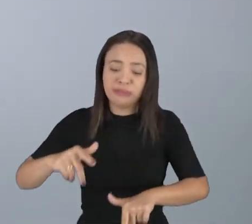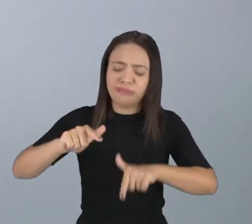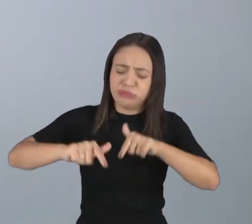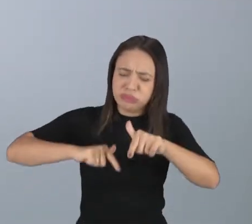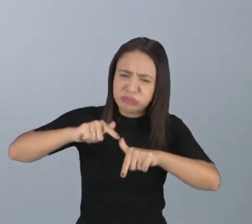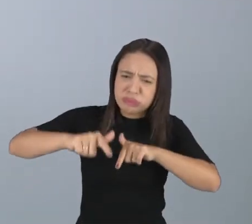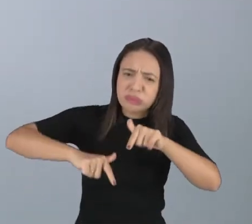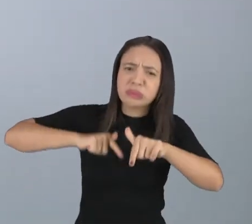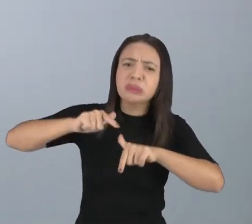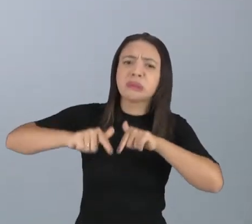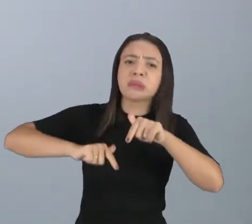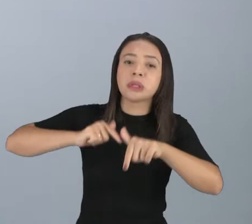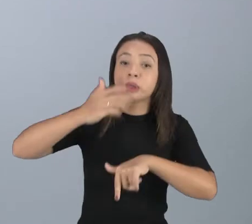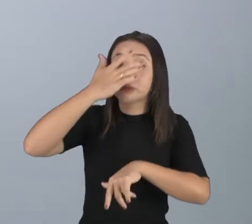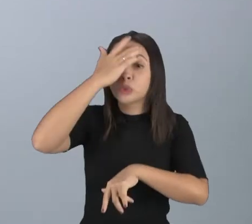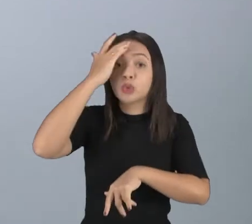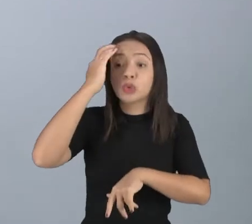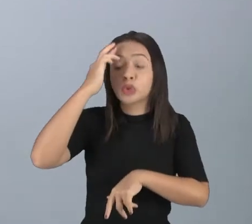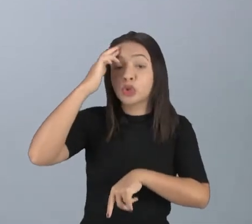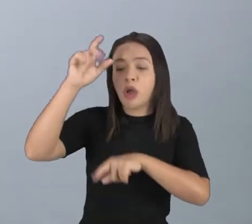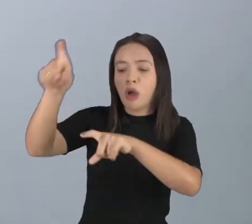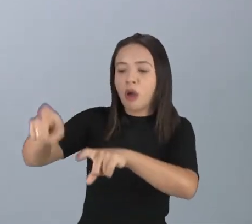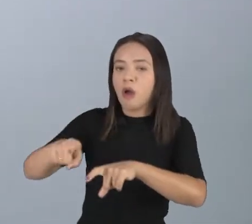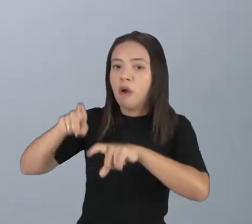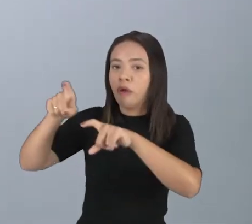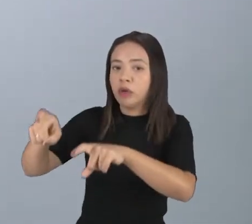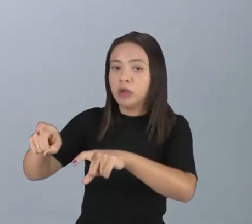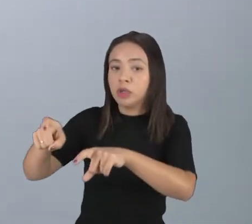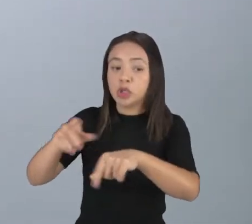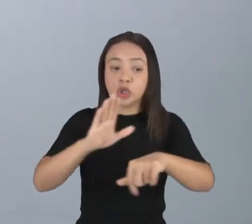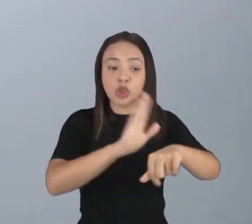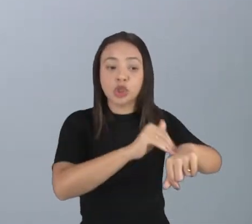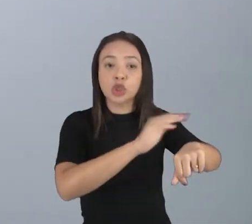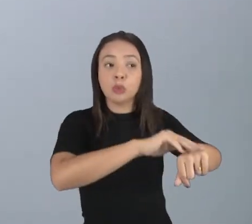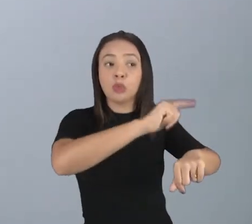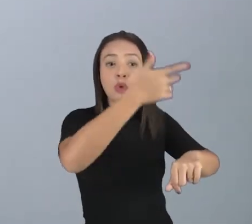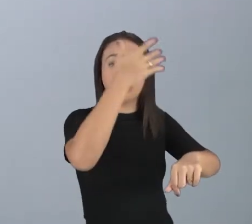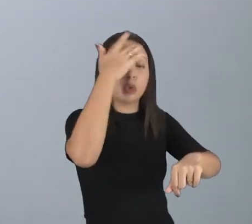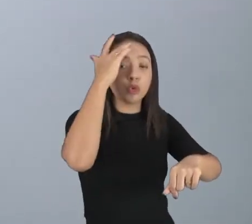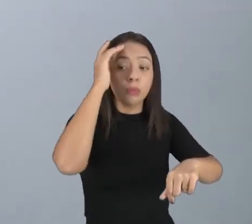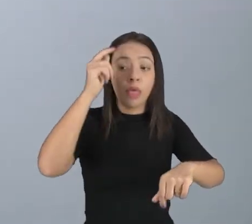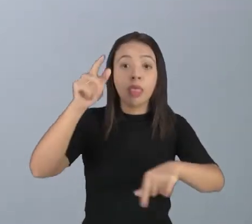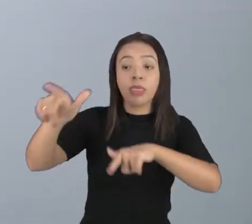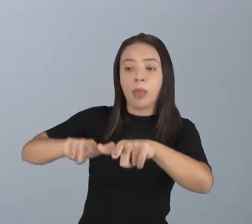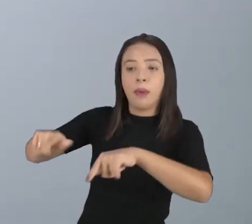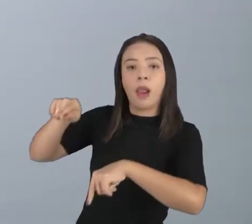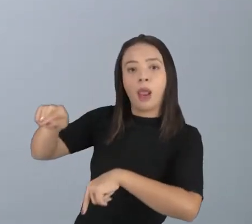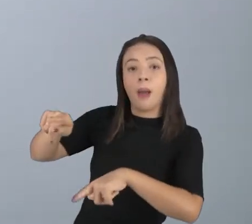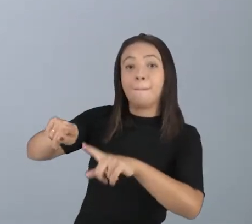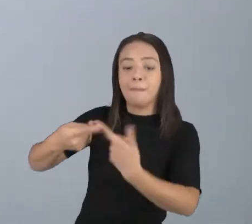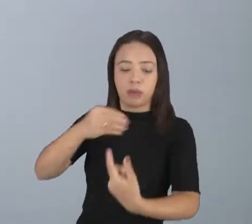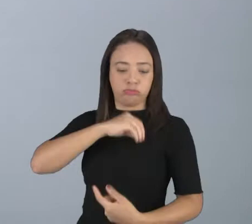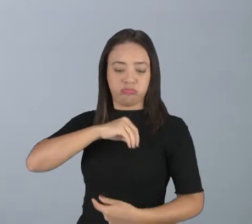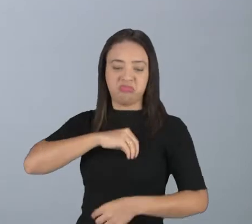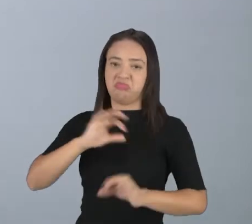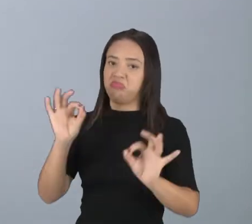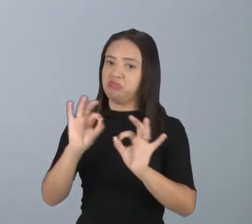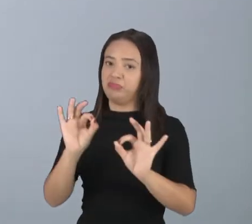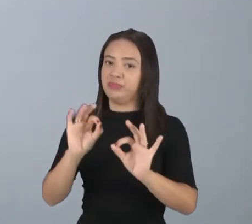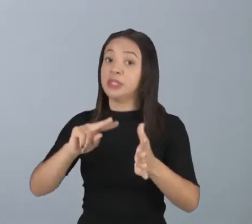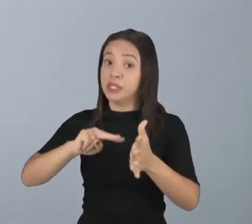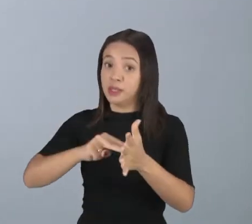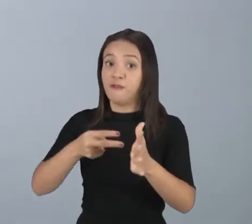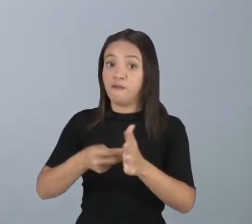que colocam pessoas para trabalhar em locais isolados que não pagam seus salários, é tido como trabalho